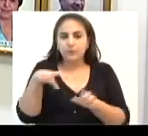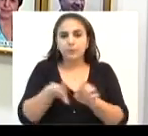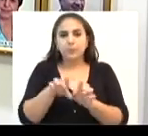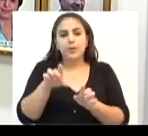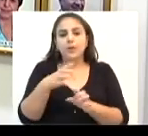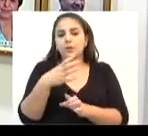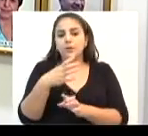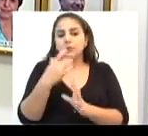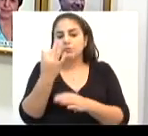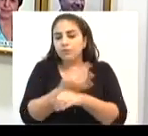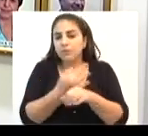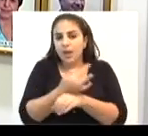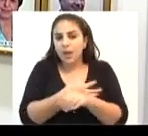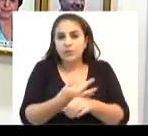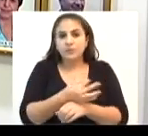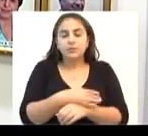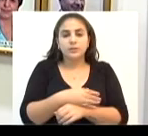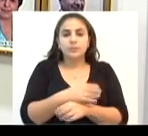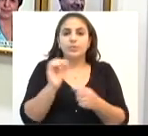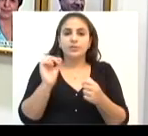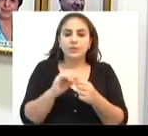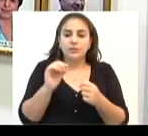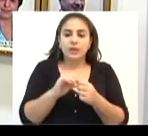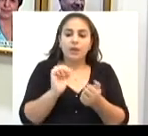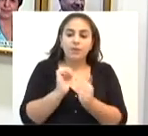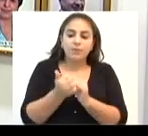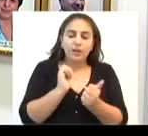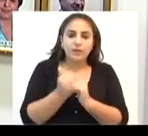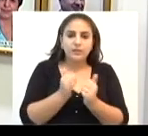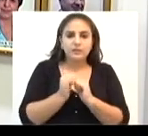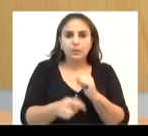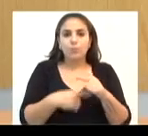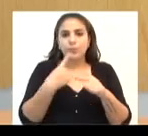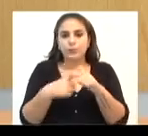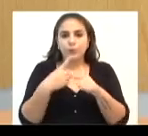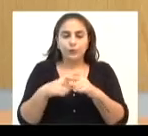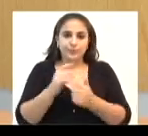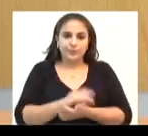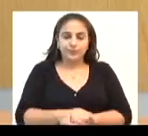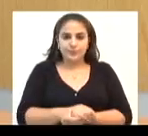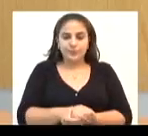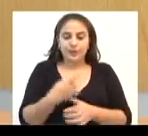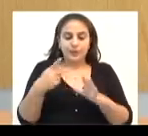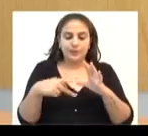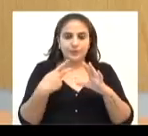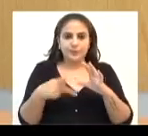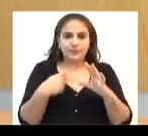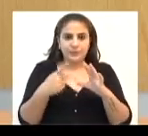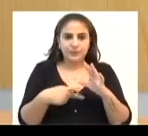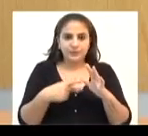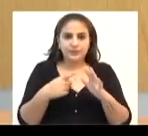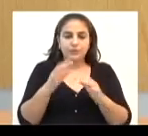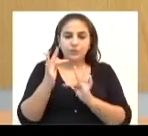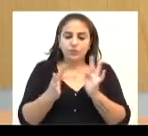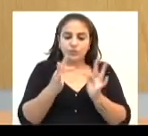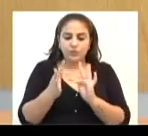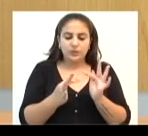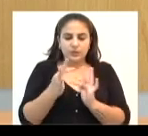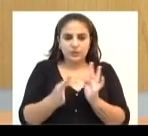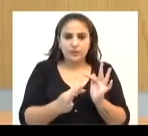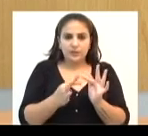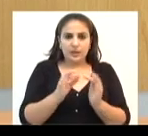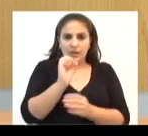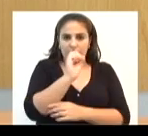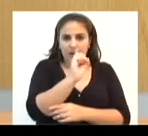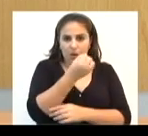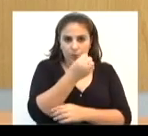caráter de férias, no tempo de férias, avaliando de forma bastante positiva. A Câmara de Vereadores está funcionando, então, entre